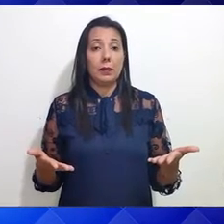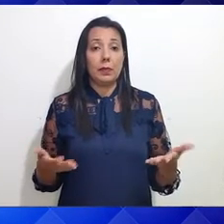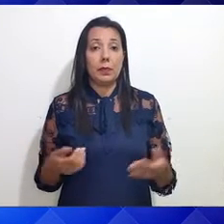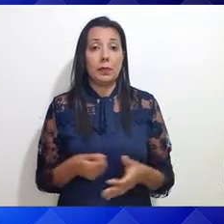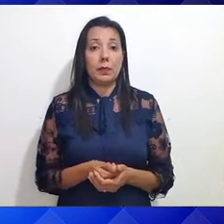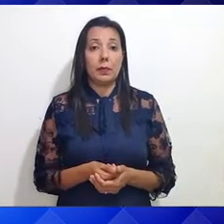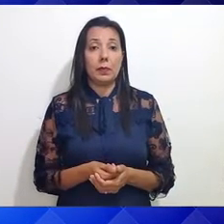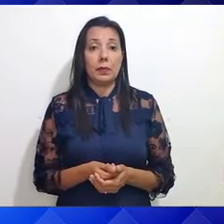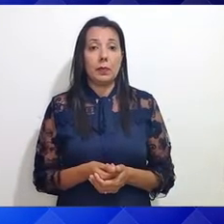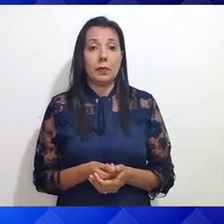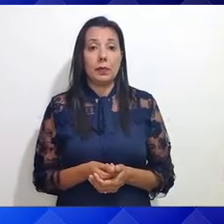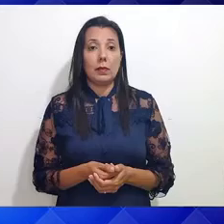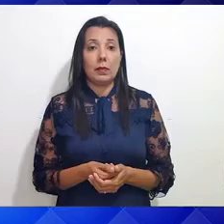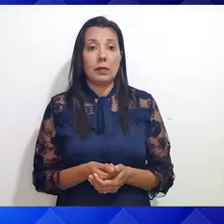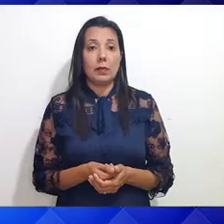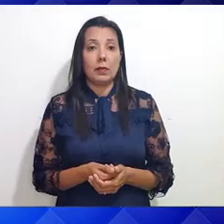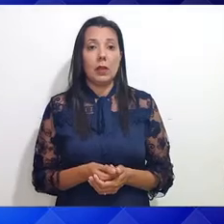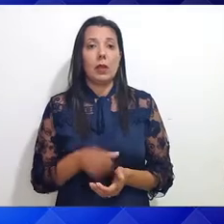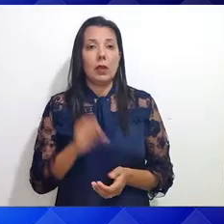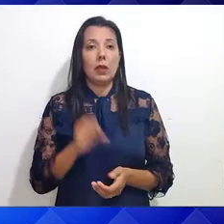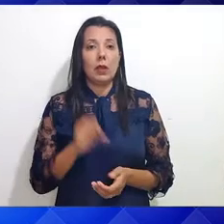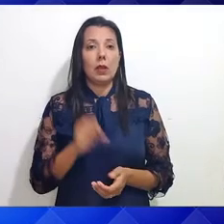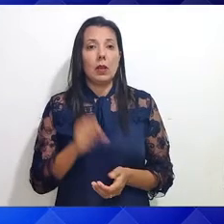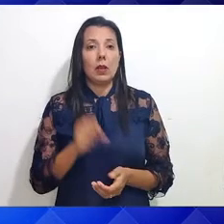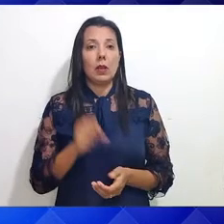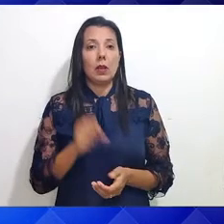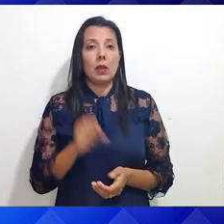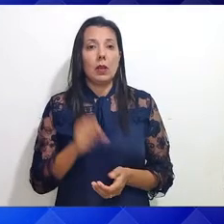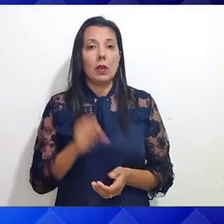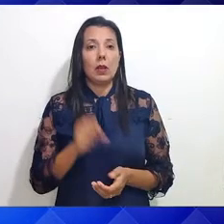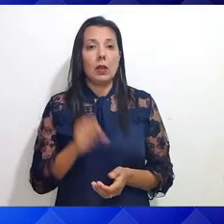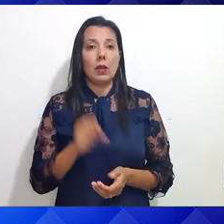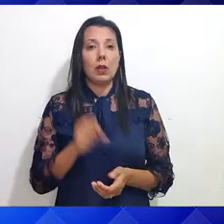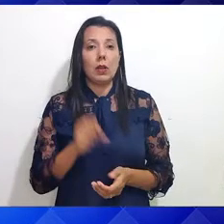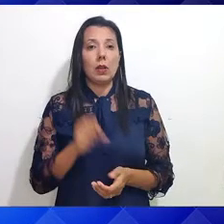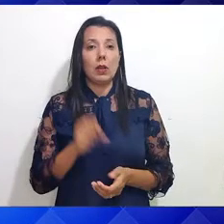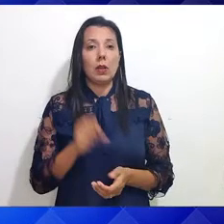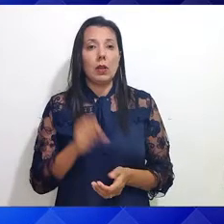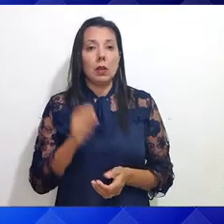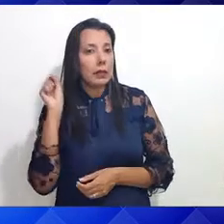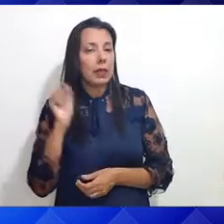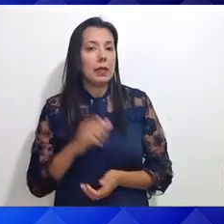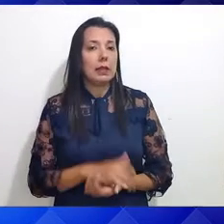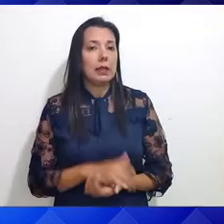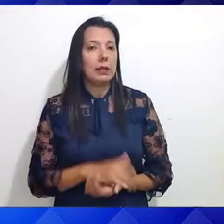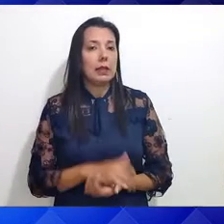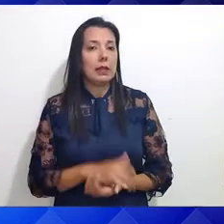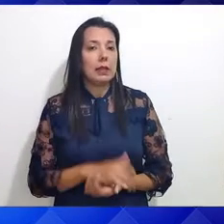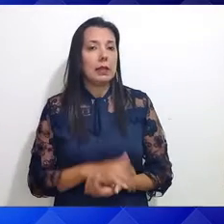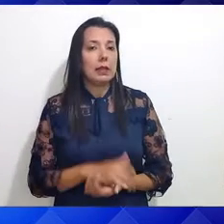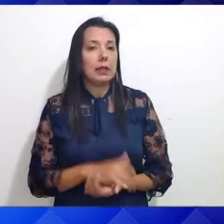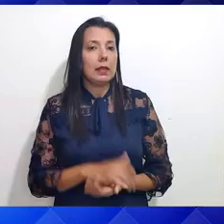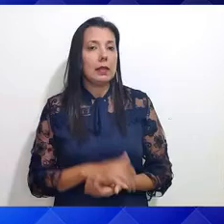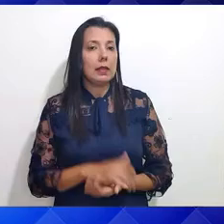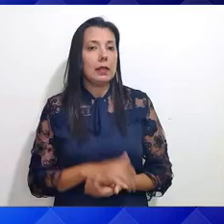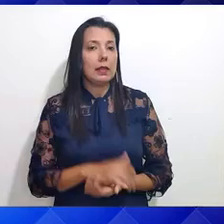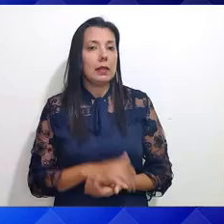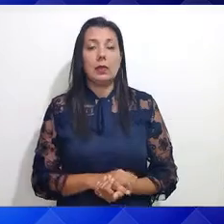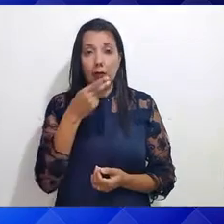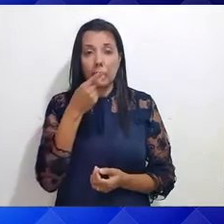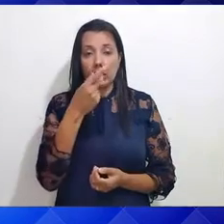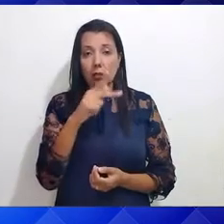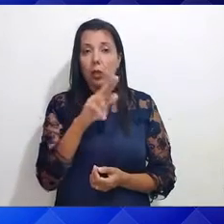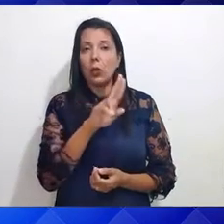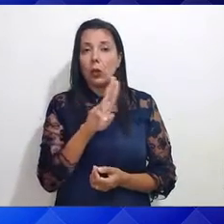tá dando para escutar direitinho? Tá direitinho. Tá, você Tá fala quem é dando, então. você, se apresenta um pouquinho aí seu trabalho como